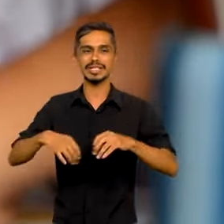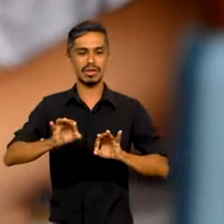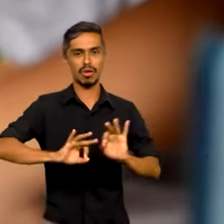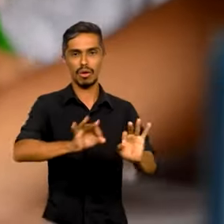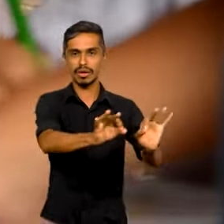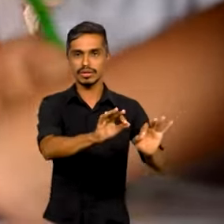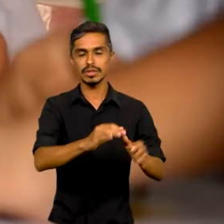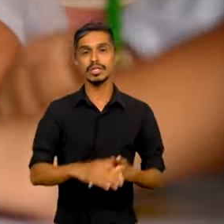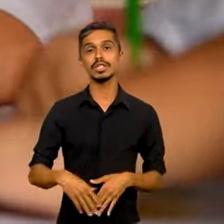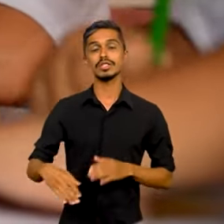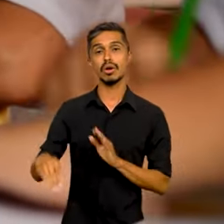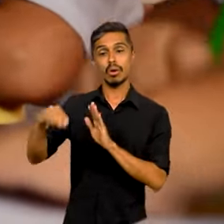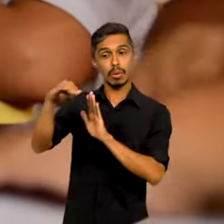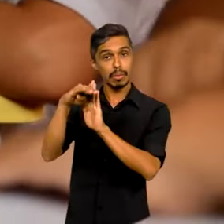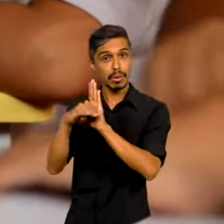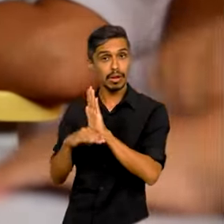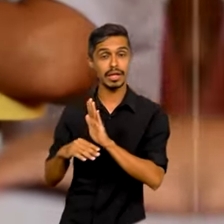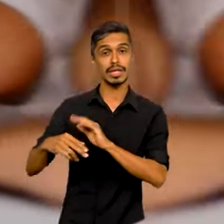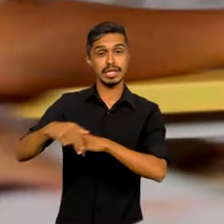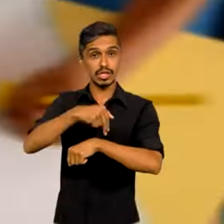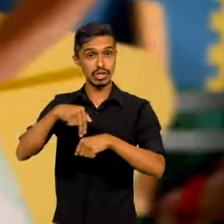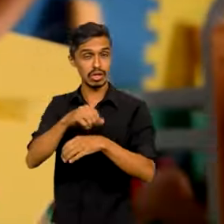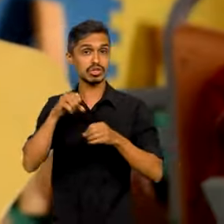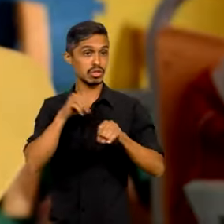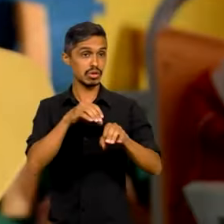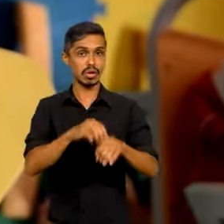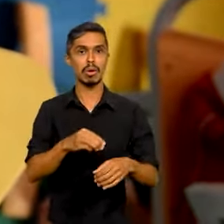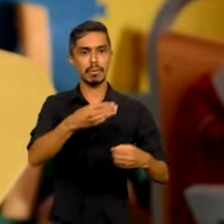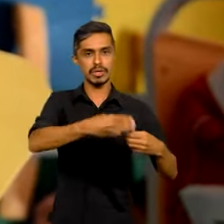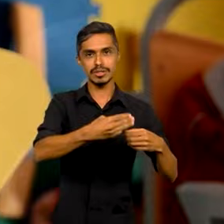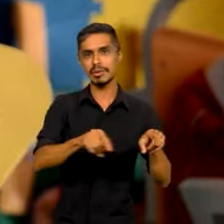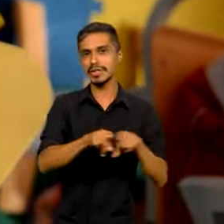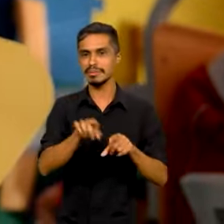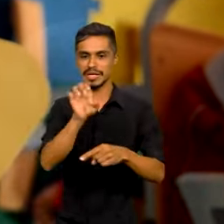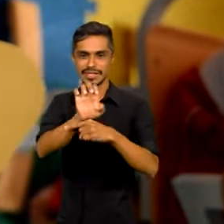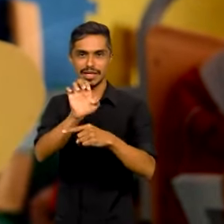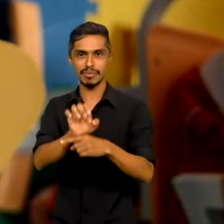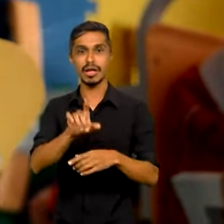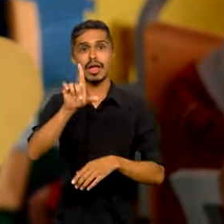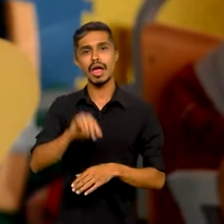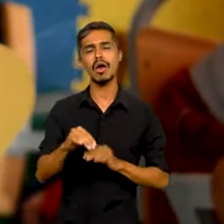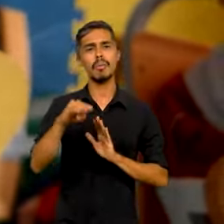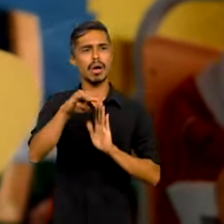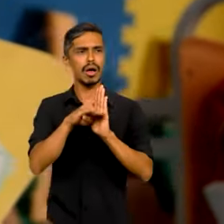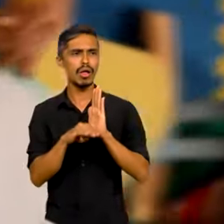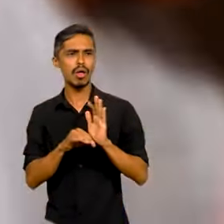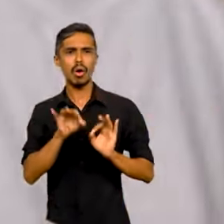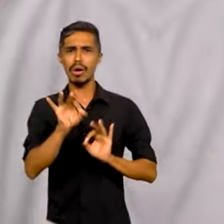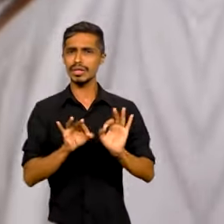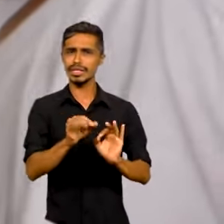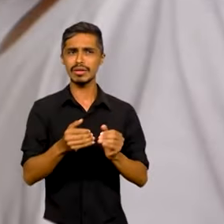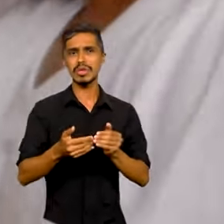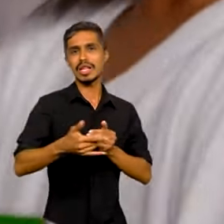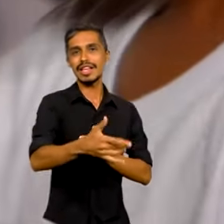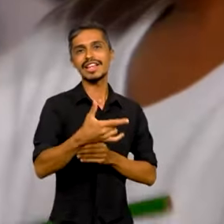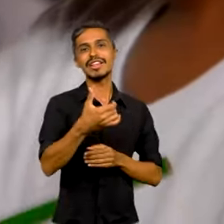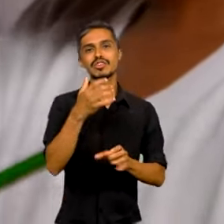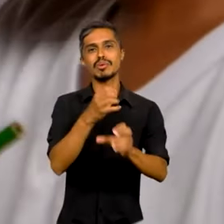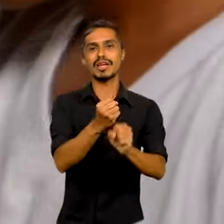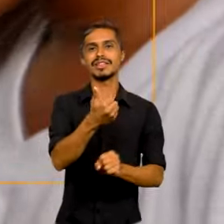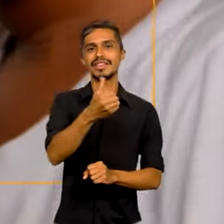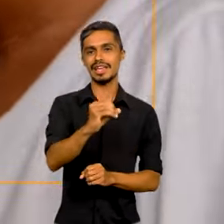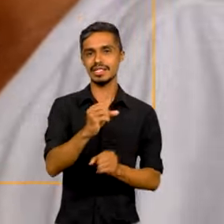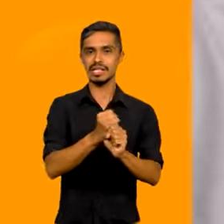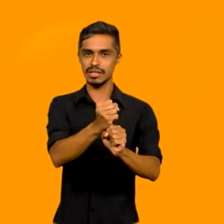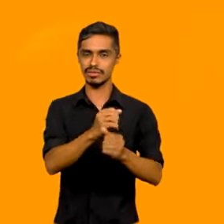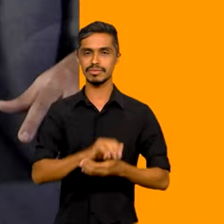Plano Nacional de Educação, o Plano Estadual de Educação e o Plano Municipal de Educação é um planejamento da educação para os